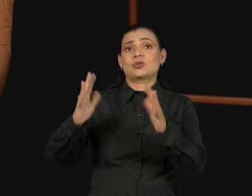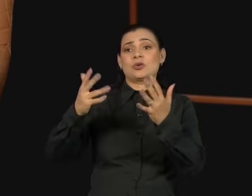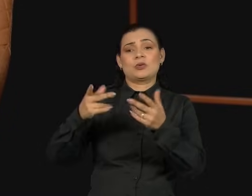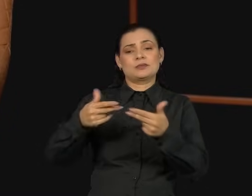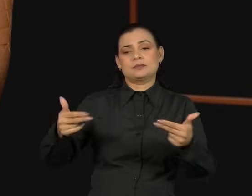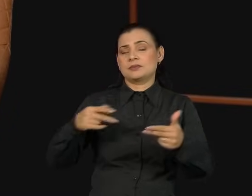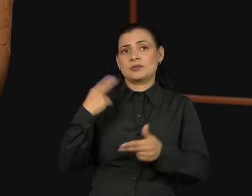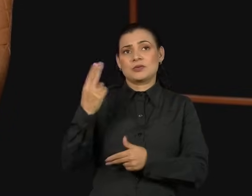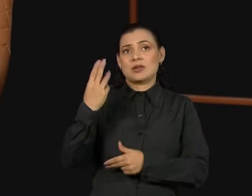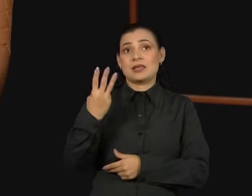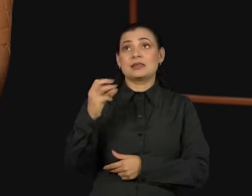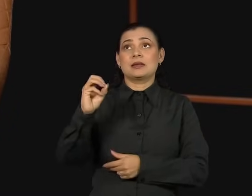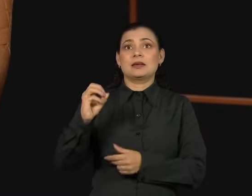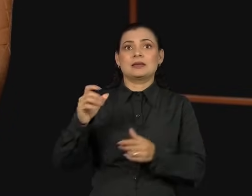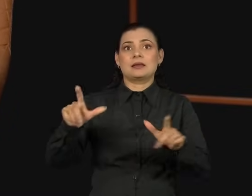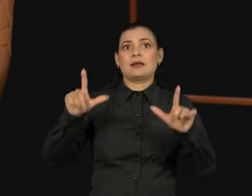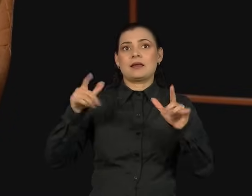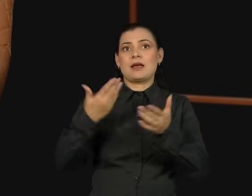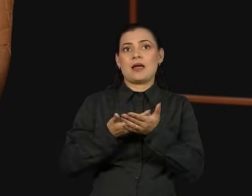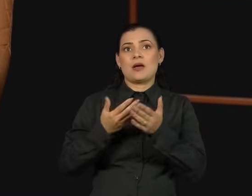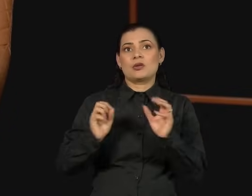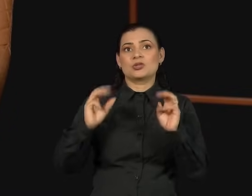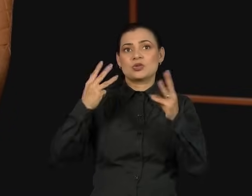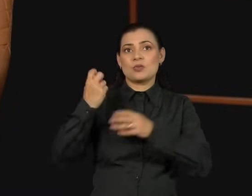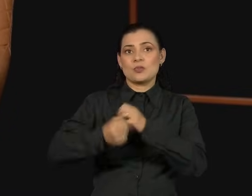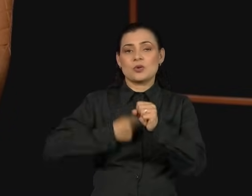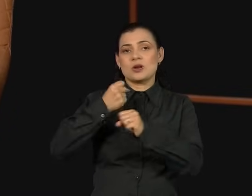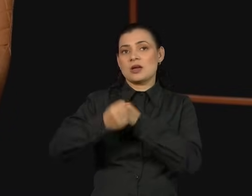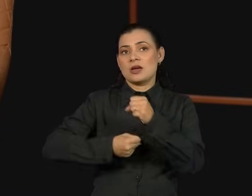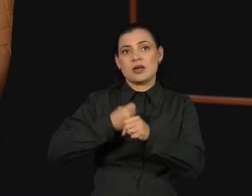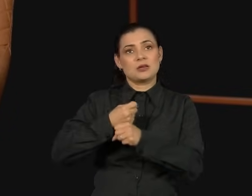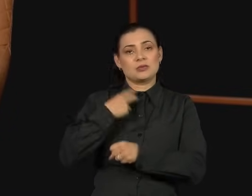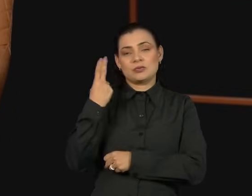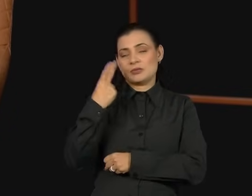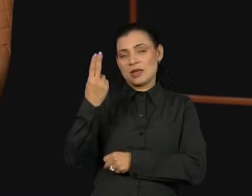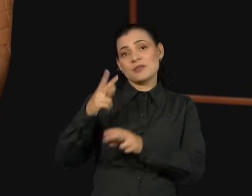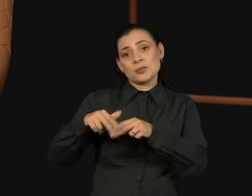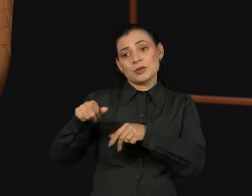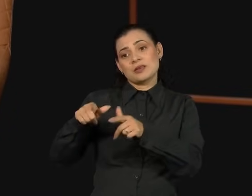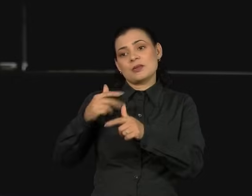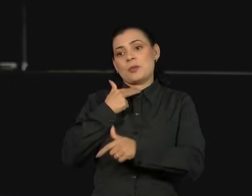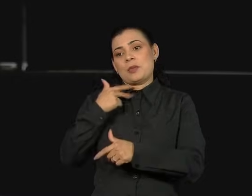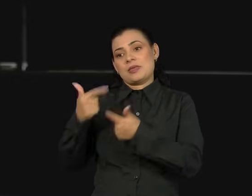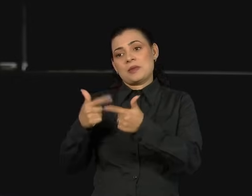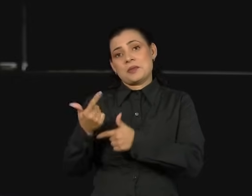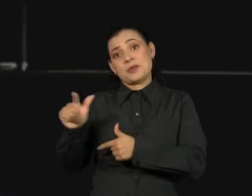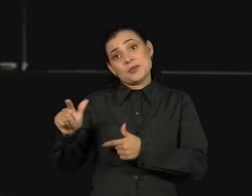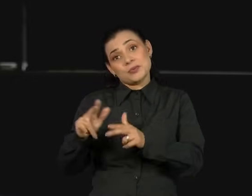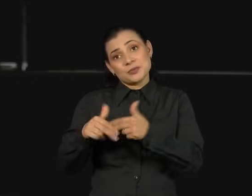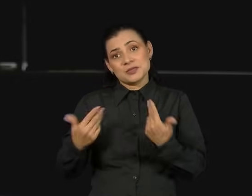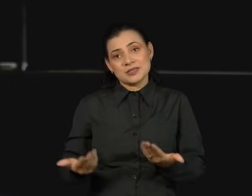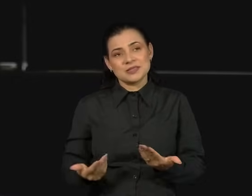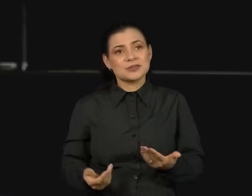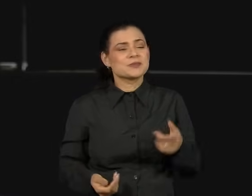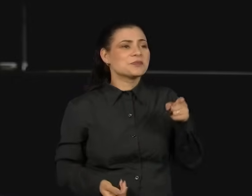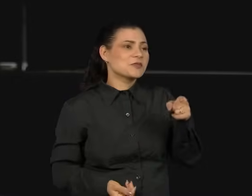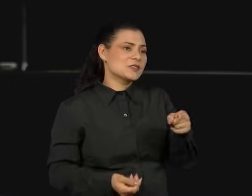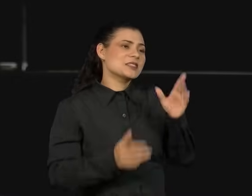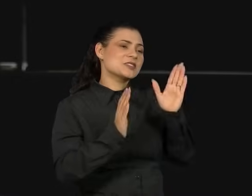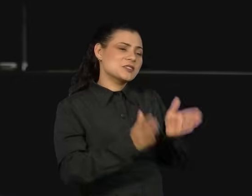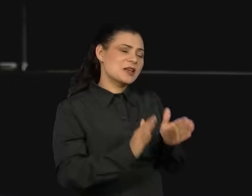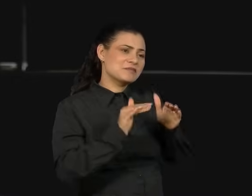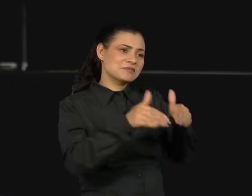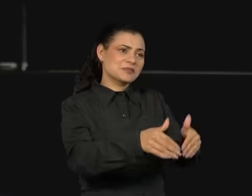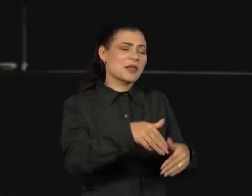aquelas 30 aulas show por ano a que ele se referiu. Né? Bom, Wisnik, você já se debruçou